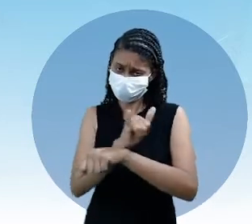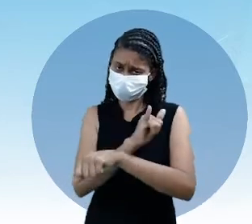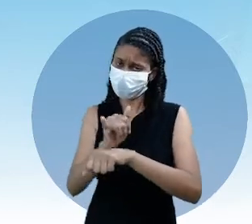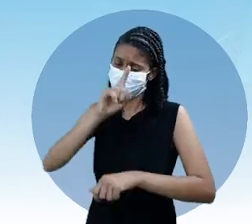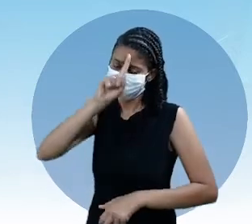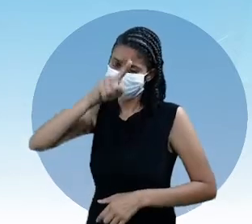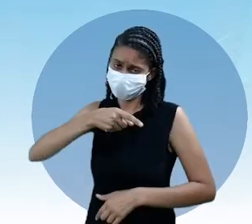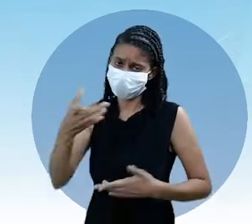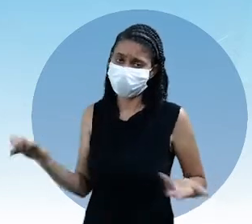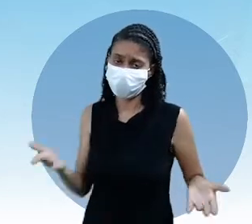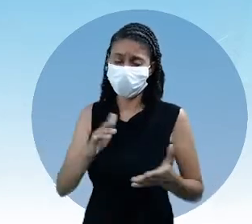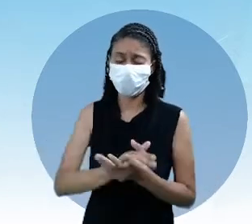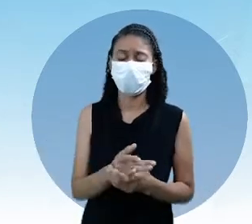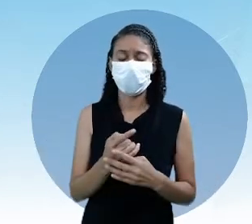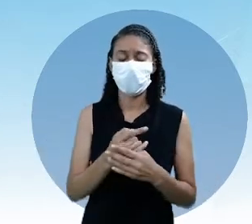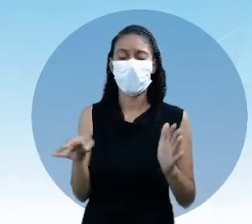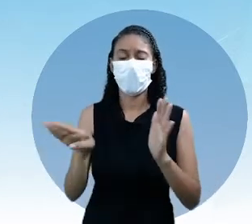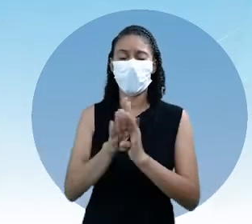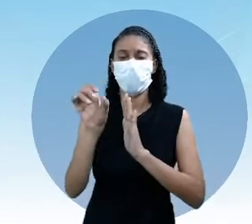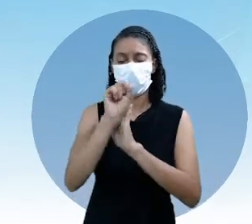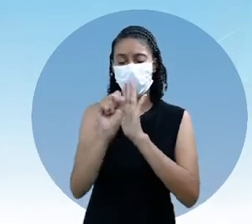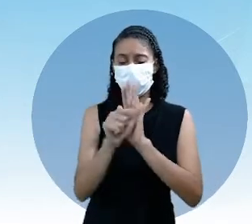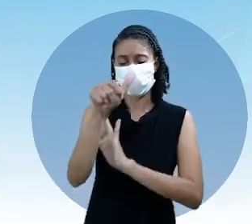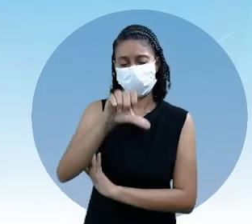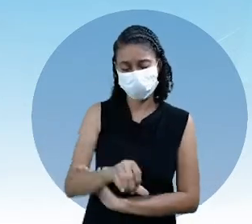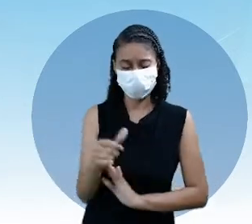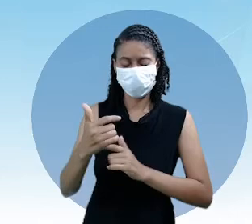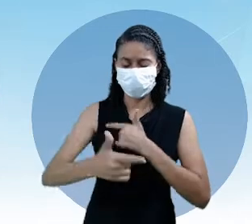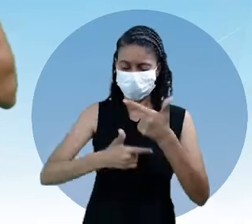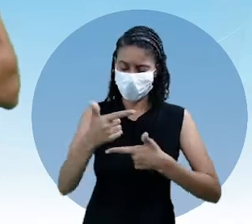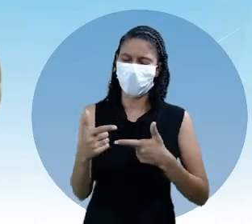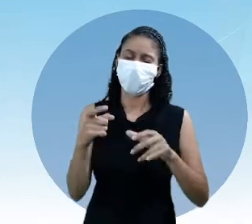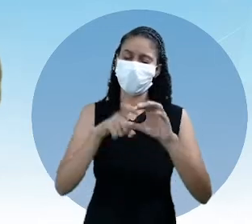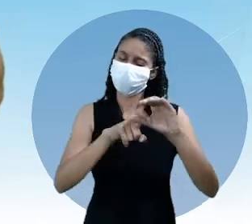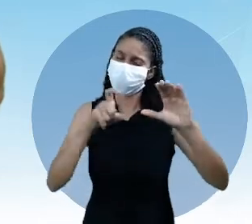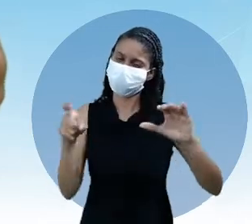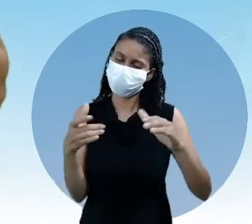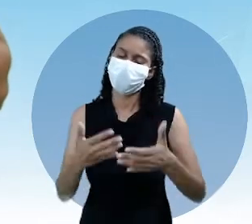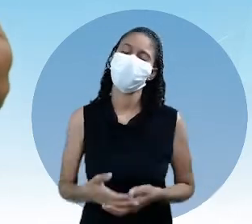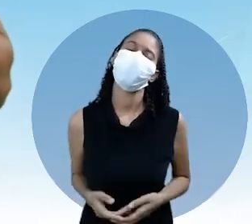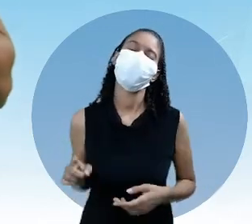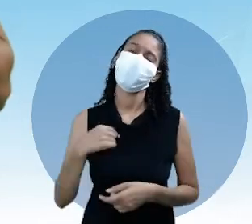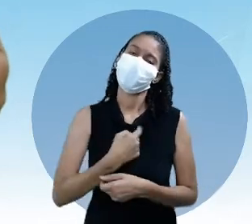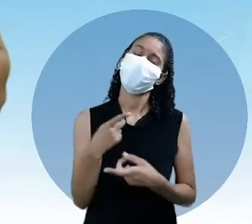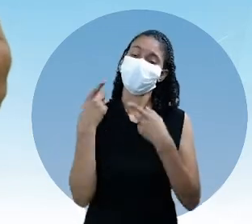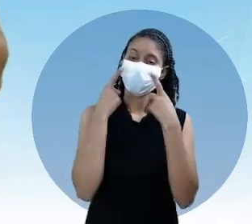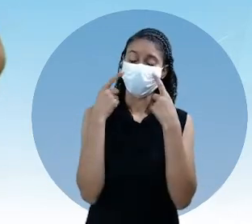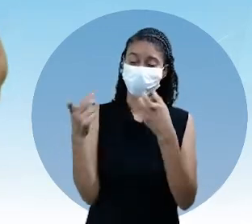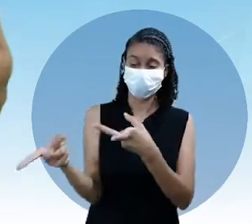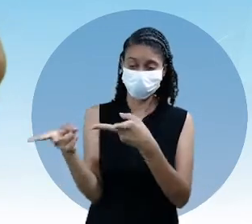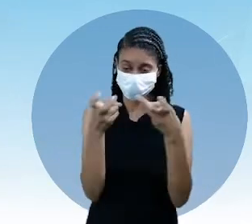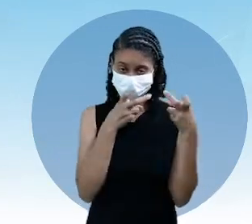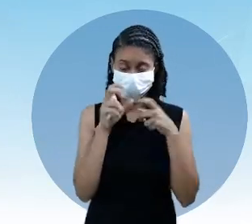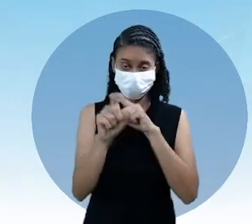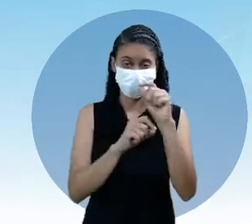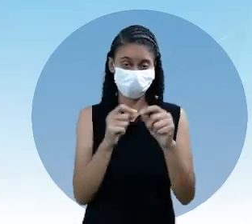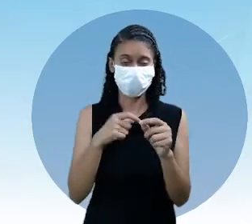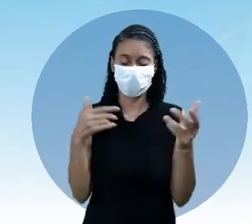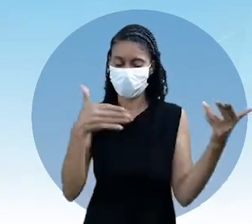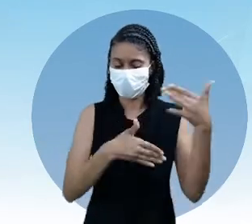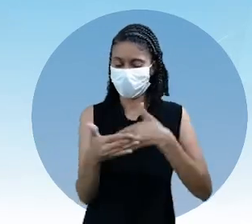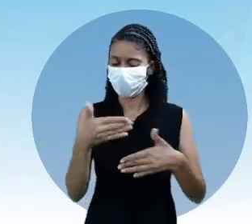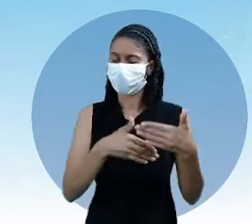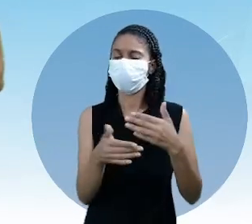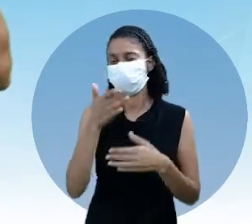quando chega ao século XIX, como a gente vem falando, e na luta pela independência, a gente, com a grande participação também dessas